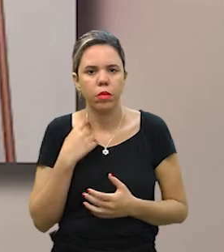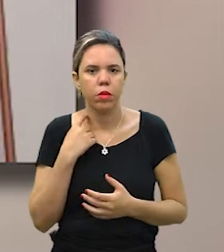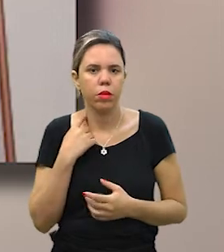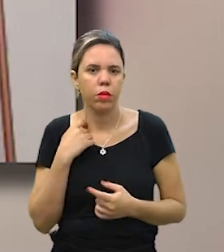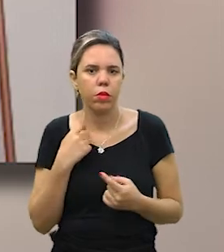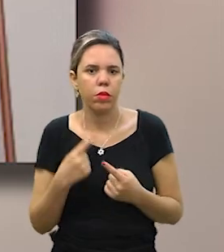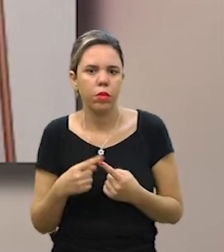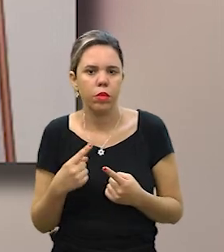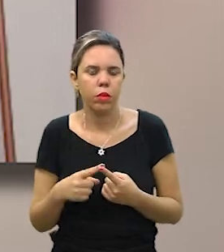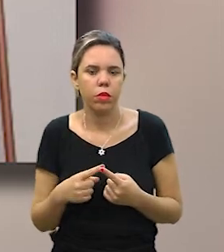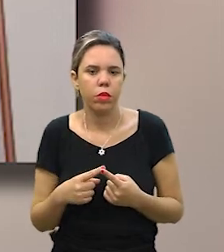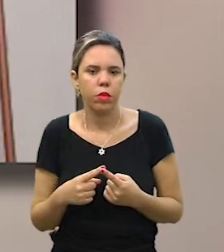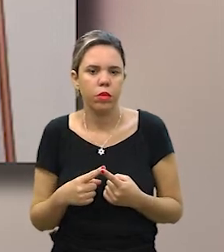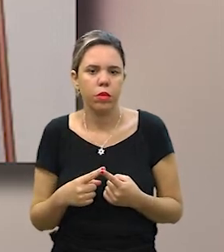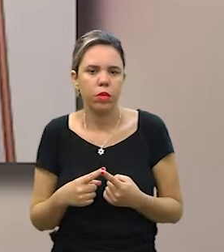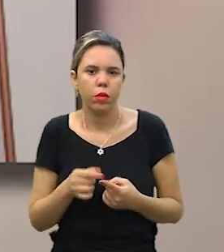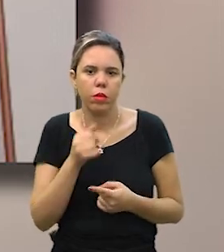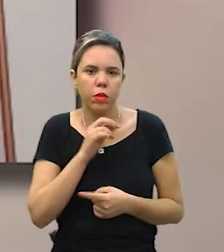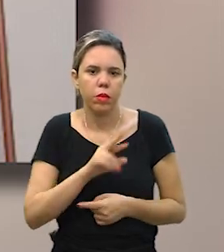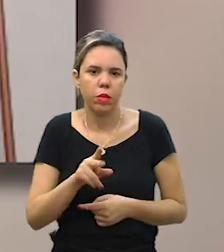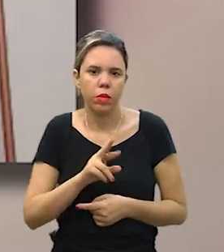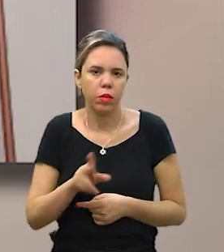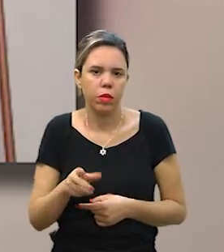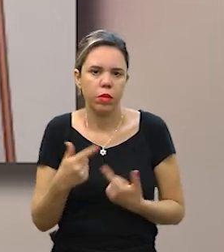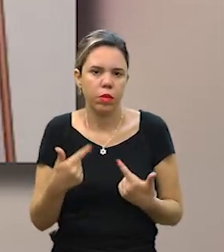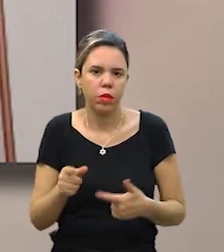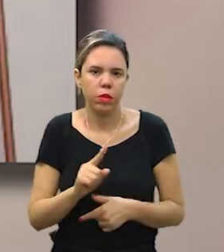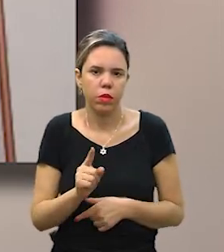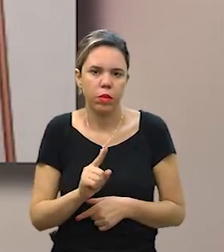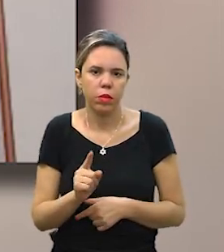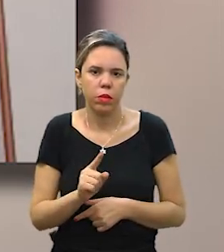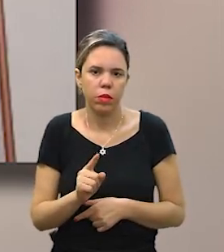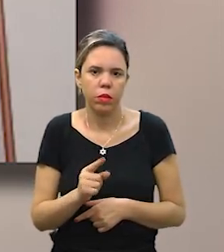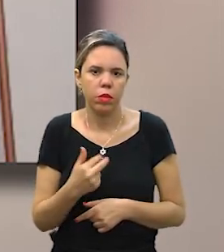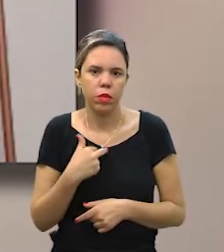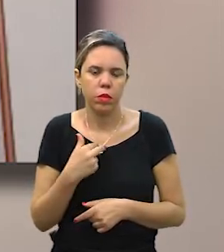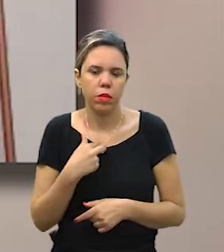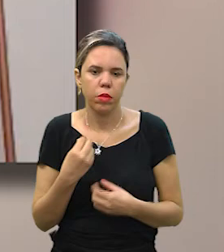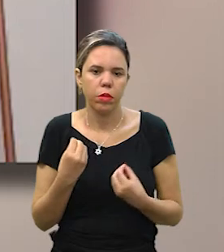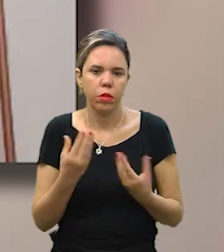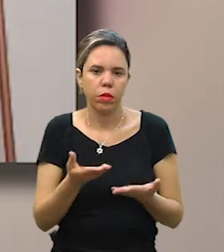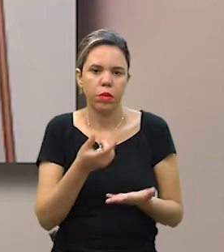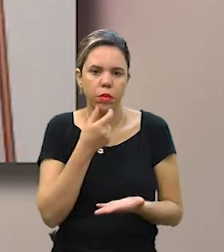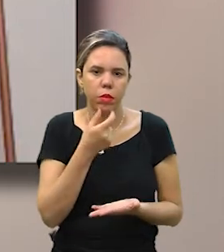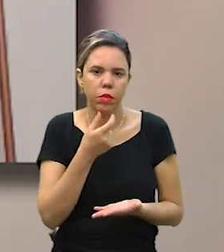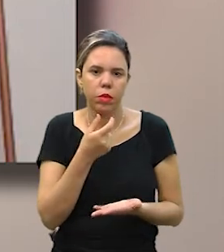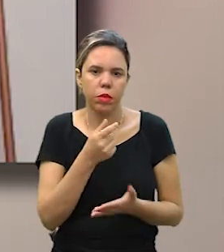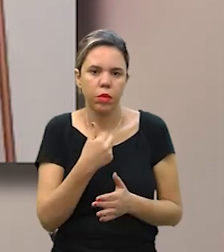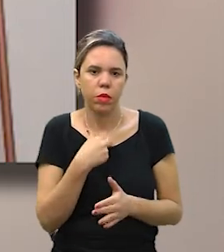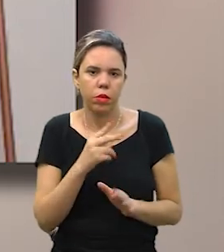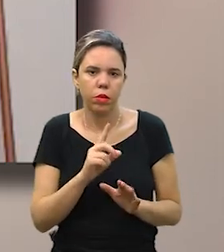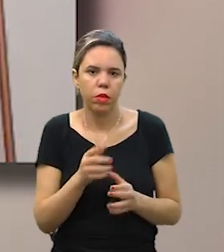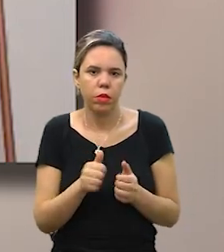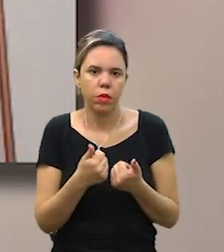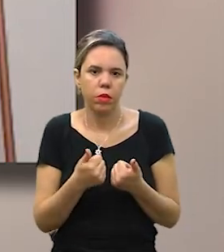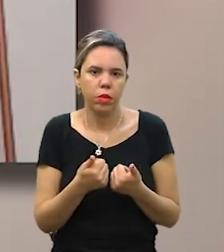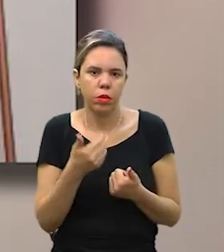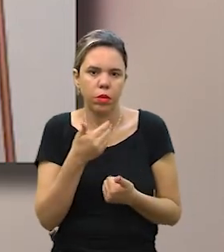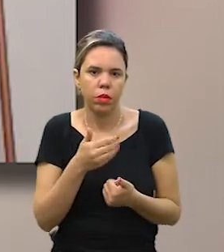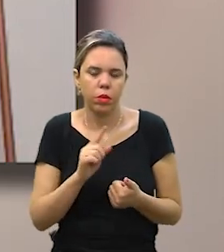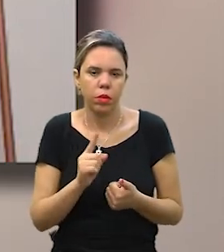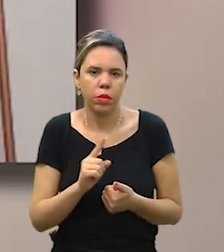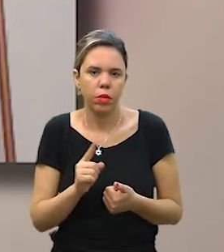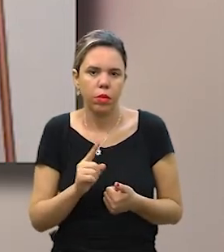correta, porque é aquilo, não é ser chato de não poder dar o biscoitinho, a bolachinha, o